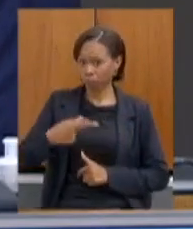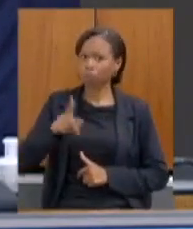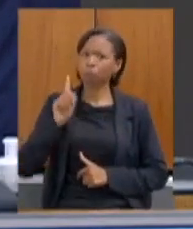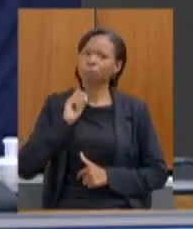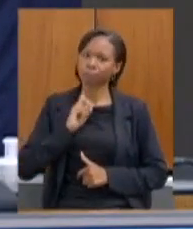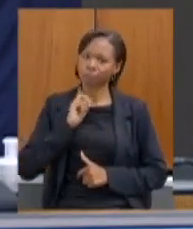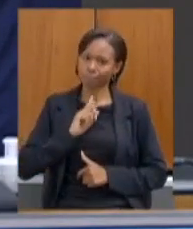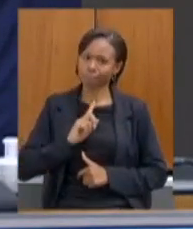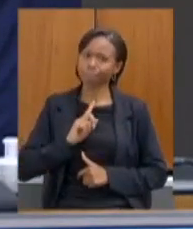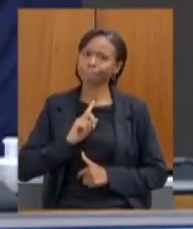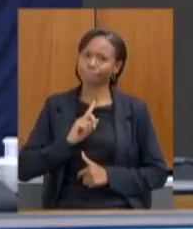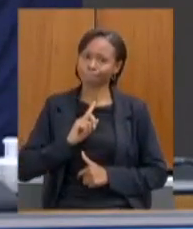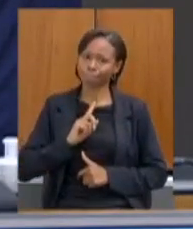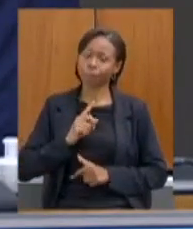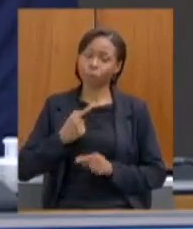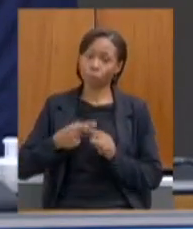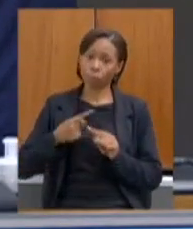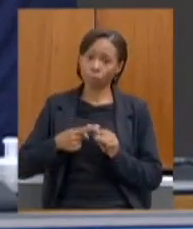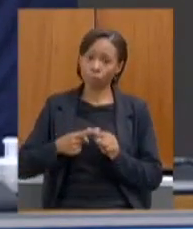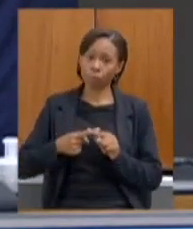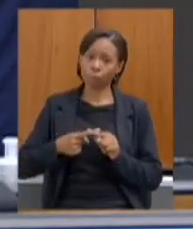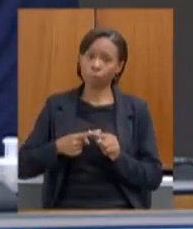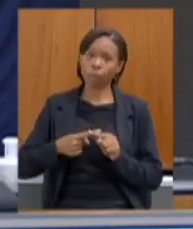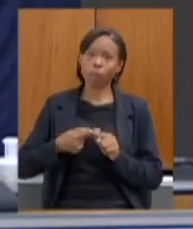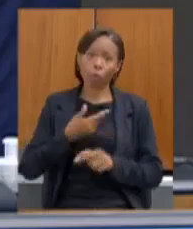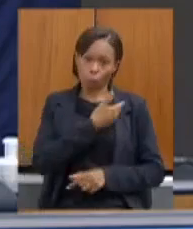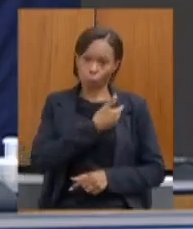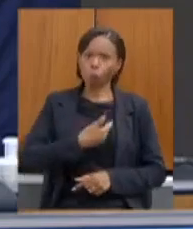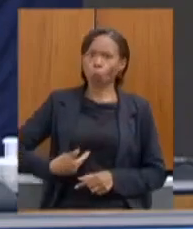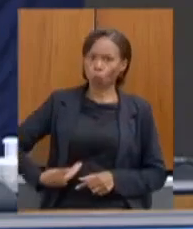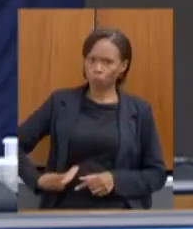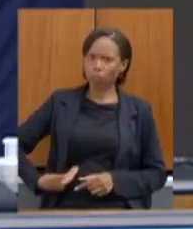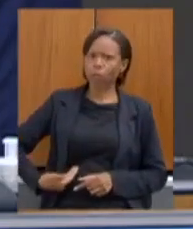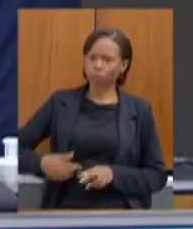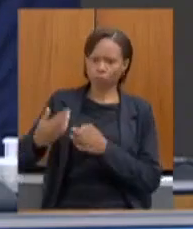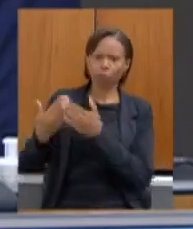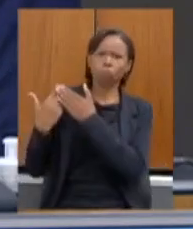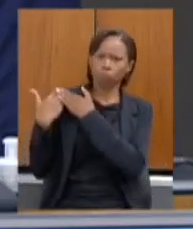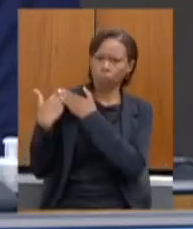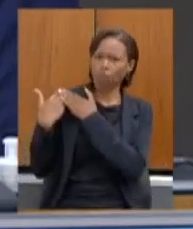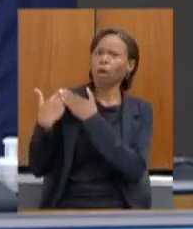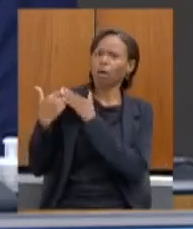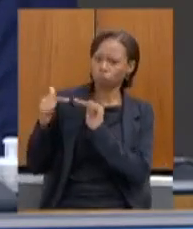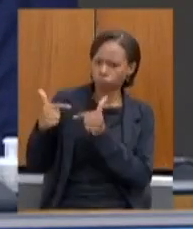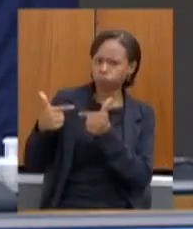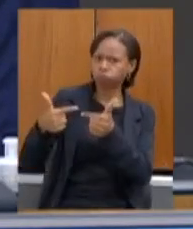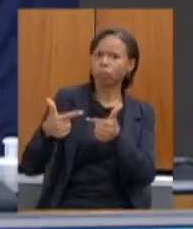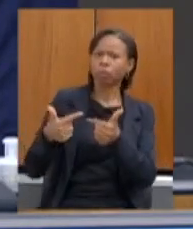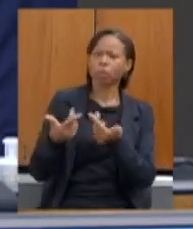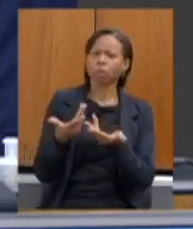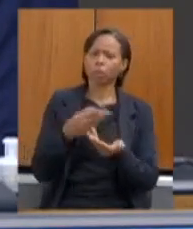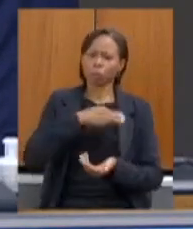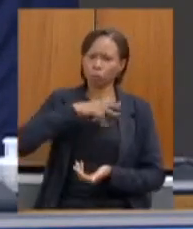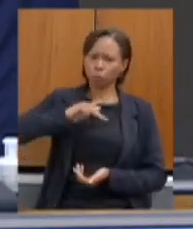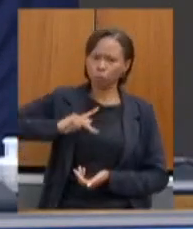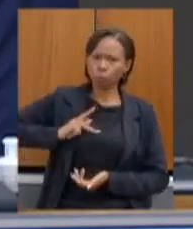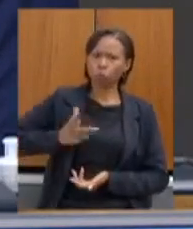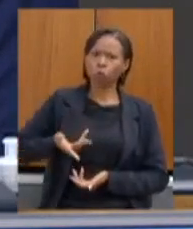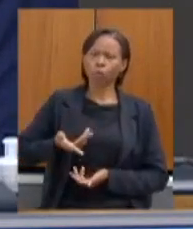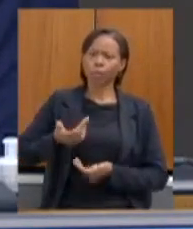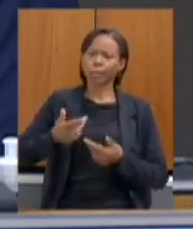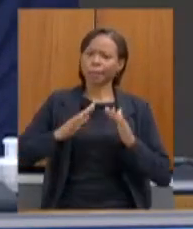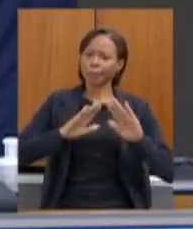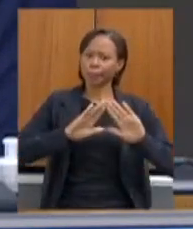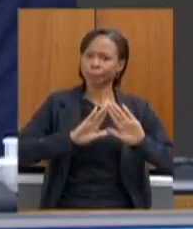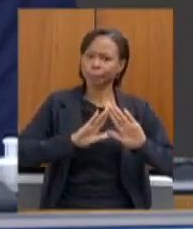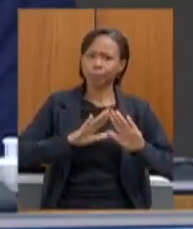Acho que o poder público fez sim a sua parte, acho que o Ministério Público, o Governo do Estado, Assembleia Legislativa, o próprio Tribunal